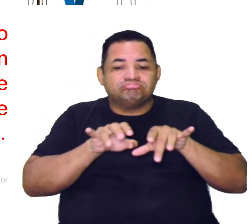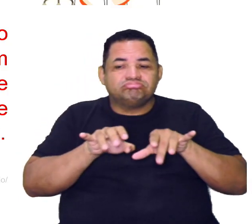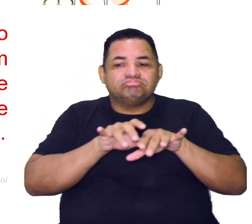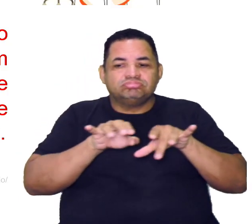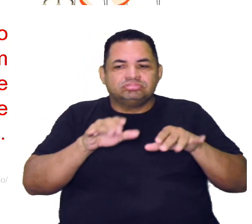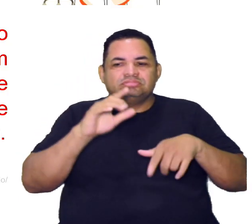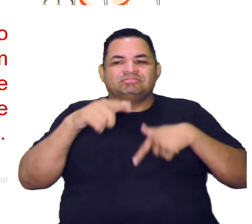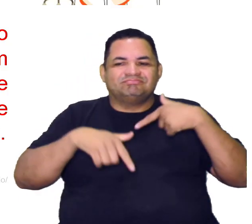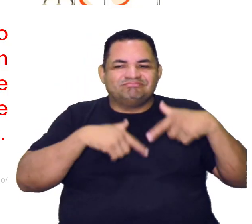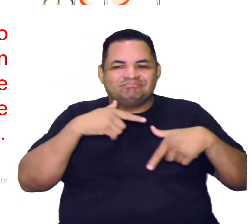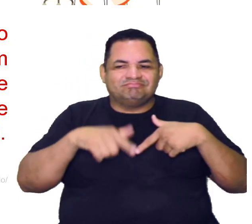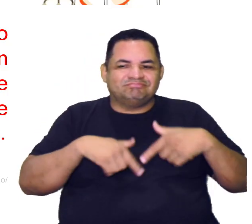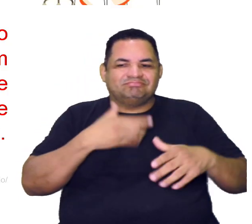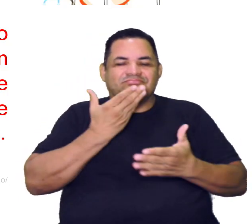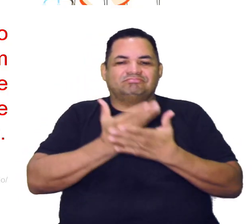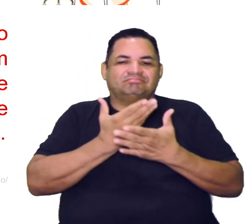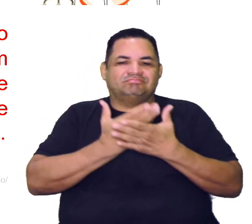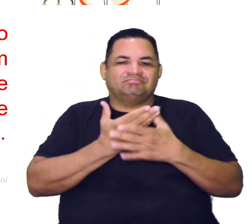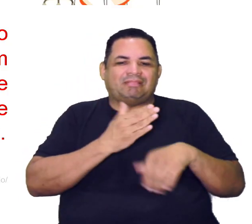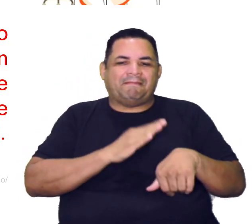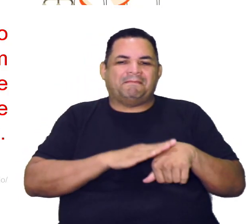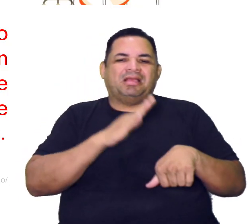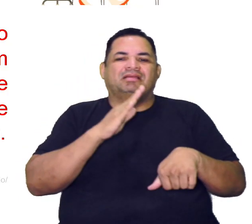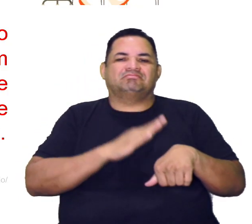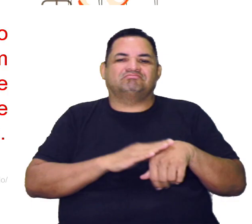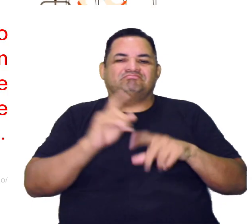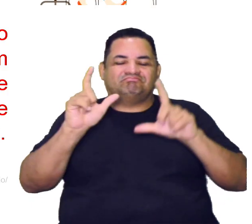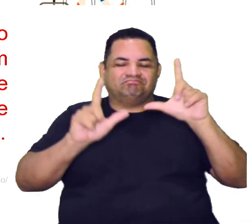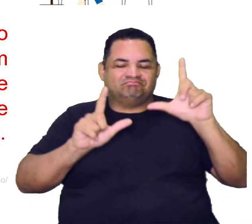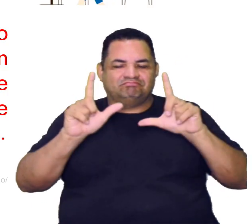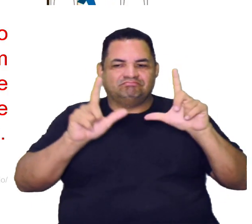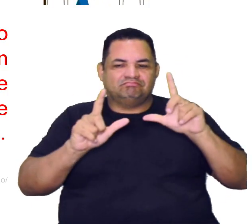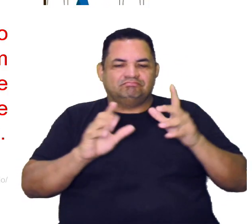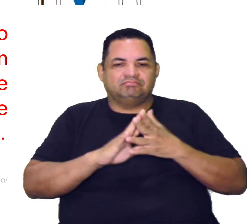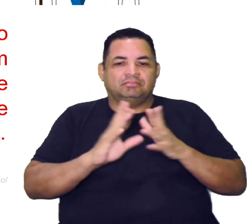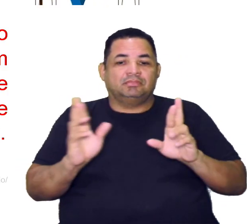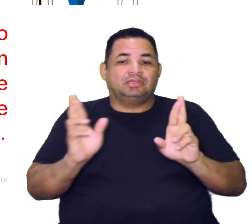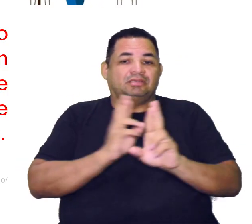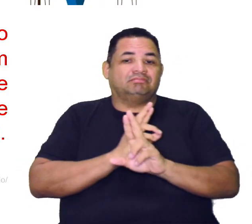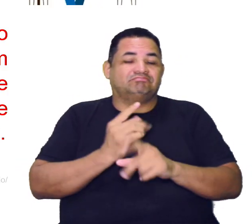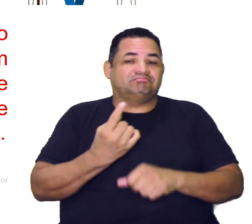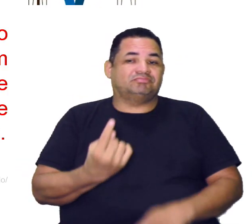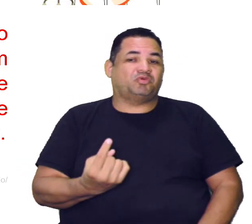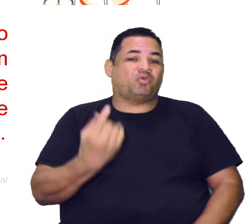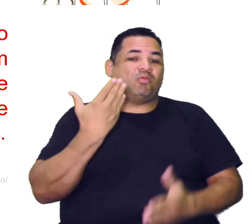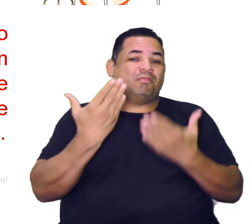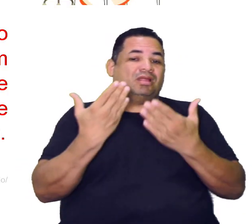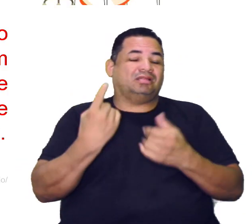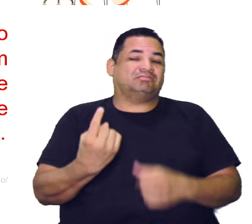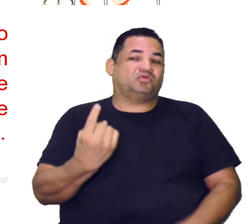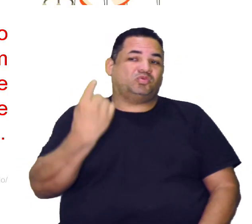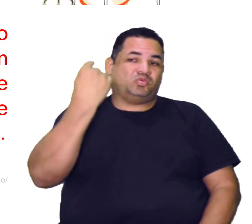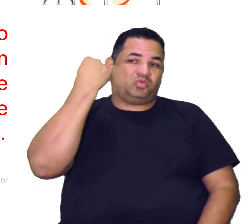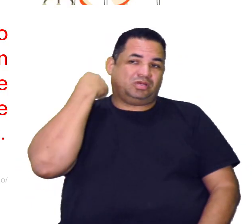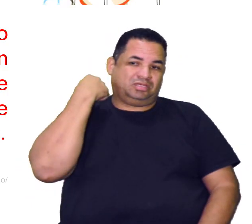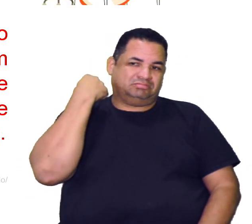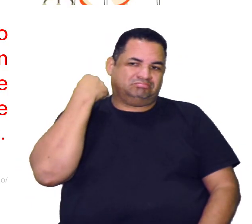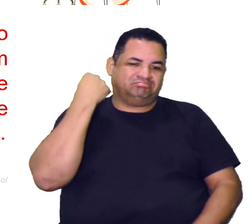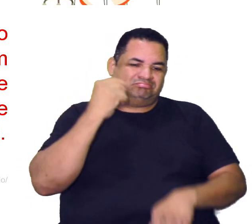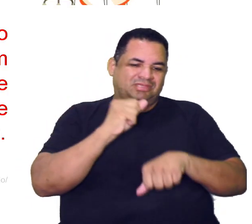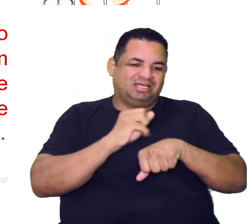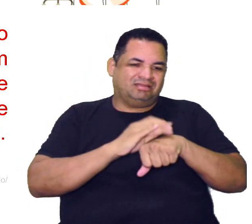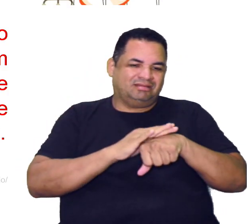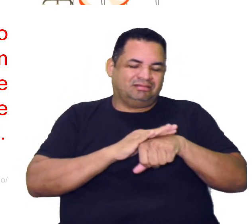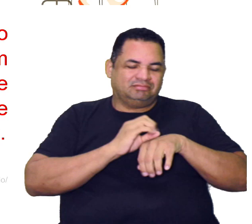trabalhar mais, estudar mais na frente das telas, em relação a antes da pandemia. Então, a gente já percebe aí